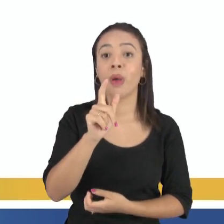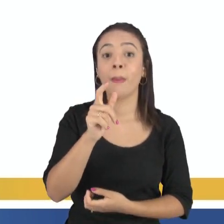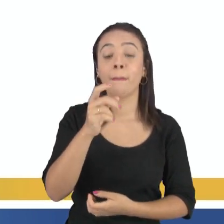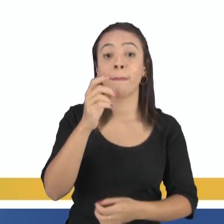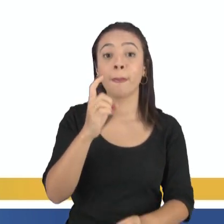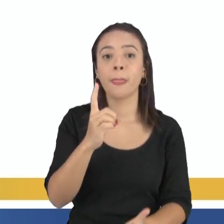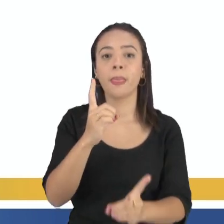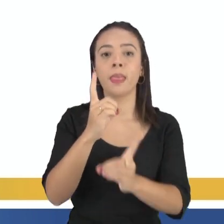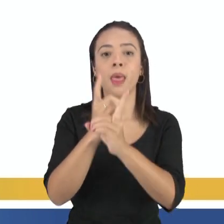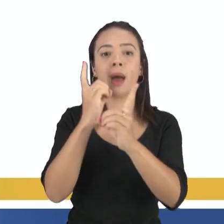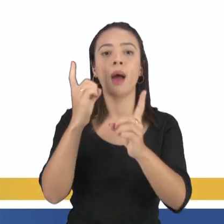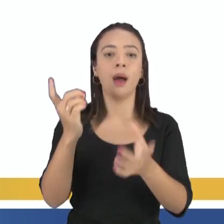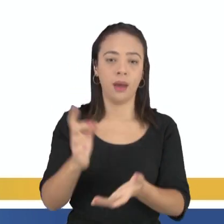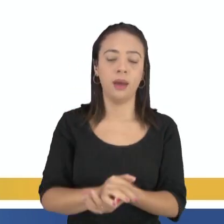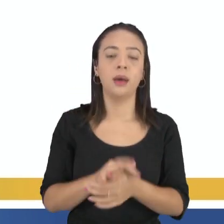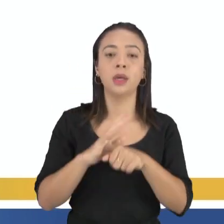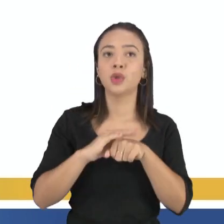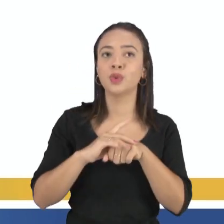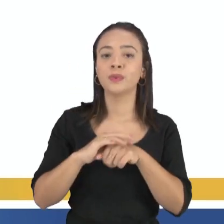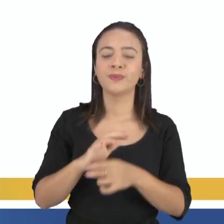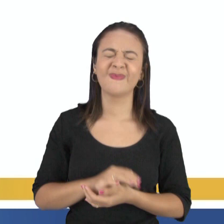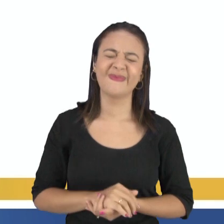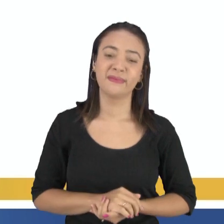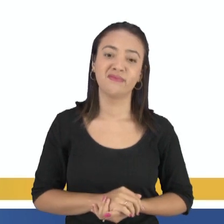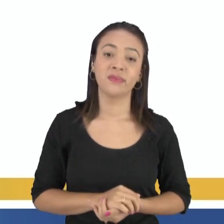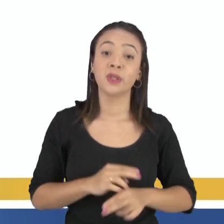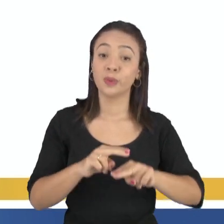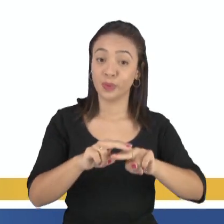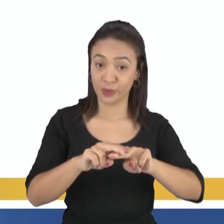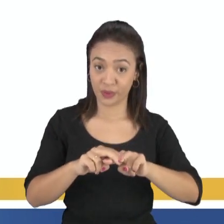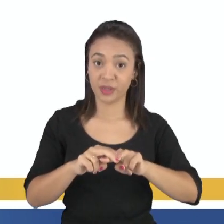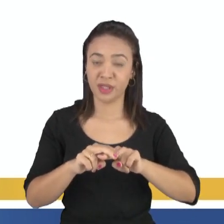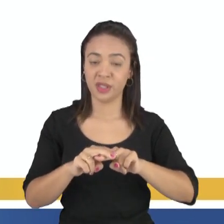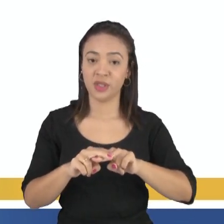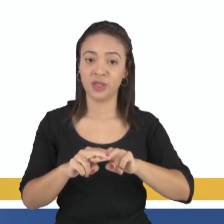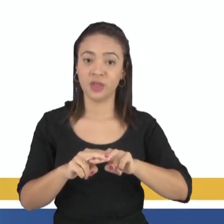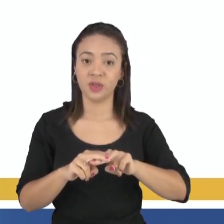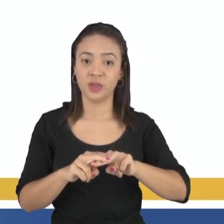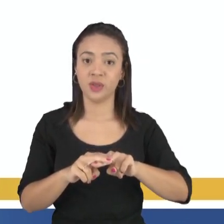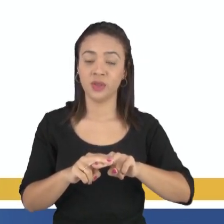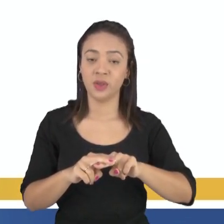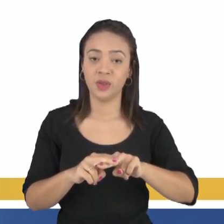para vocês, que em homenagem ao seu